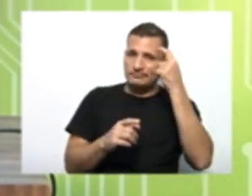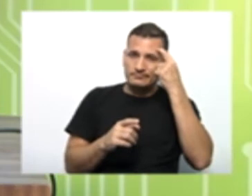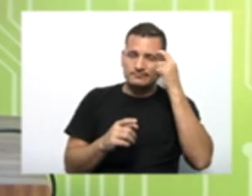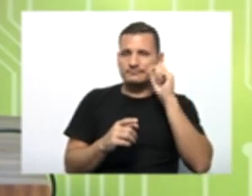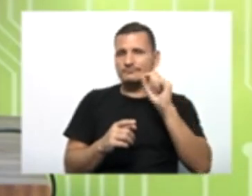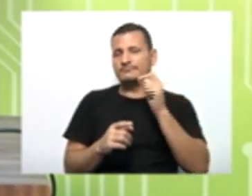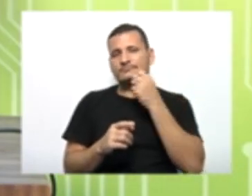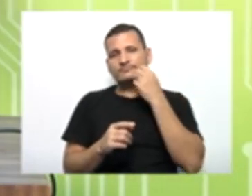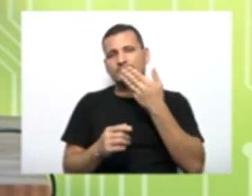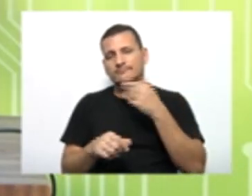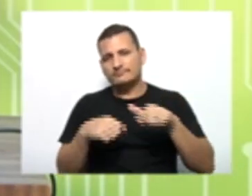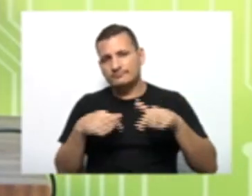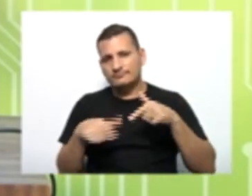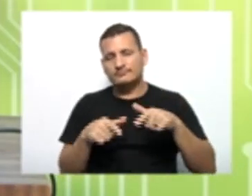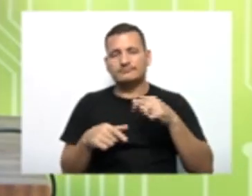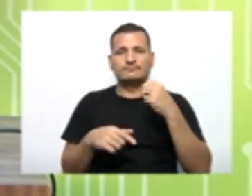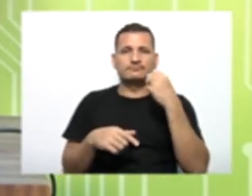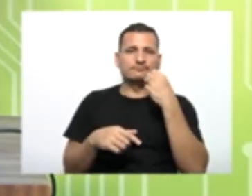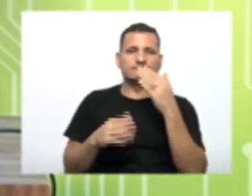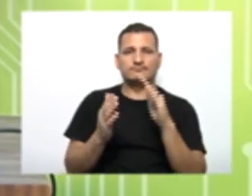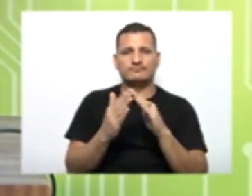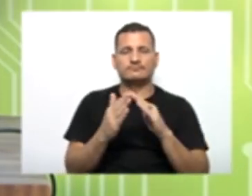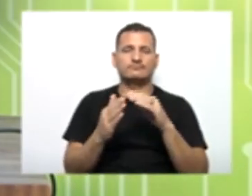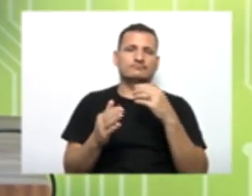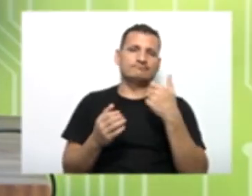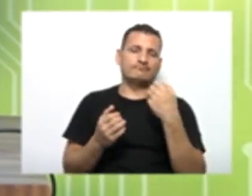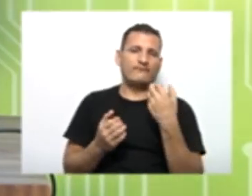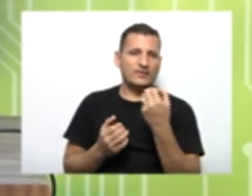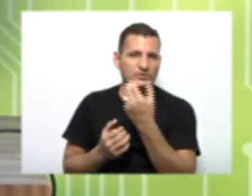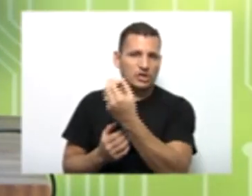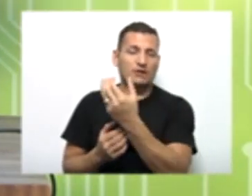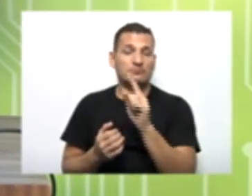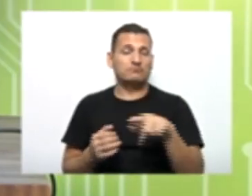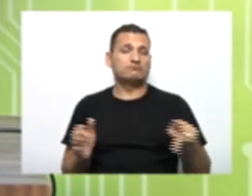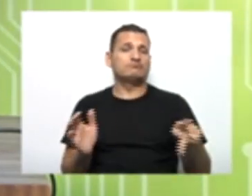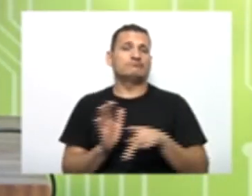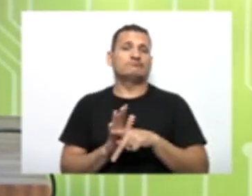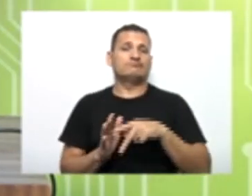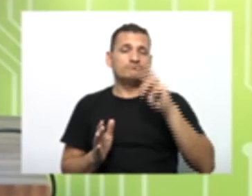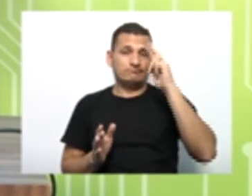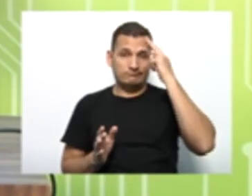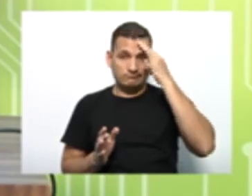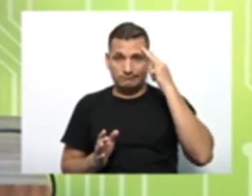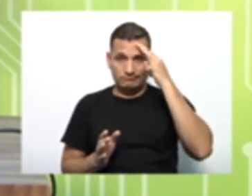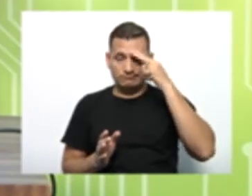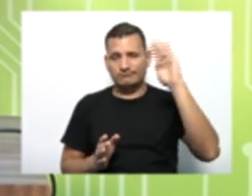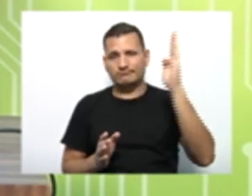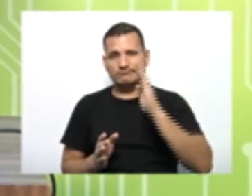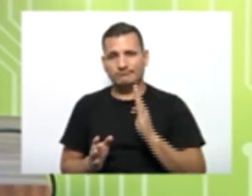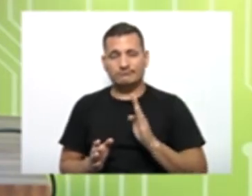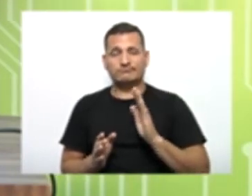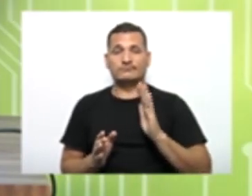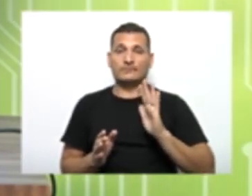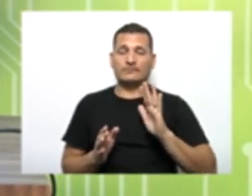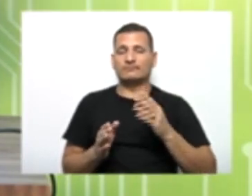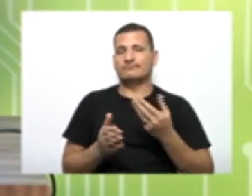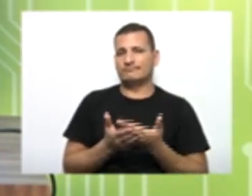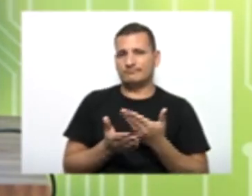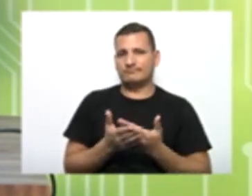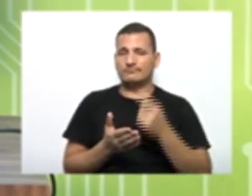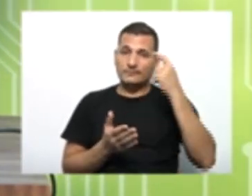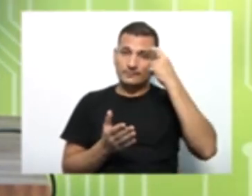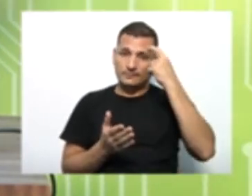mostra que, entre as principais falhas do Brasil em direitos humanos, aparecem problemas como a